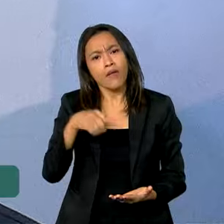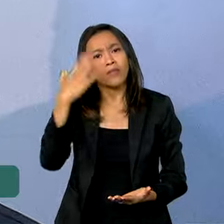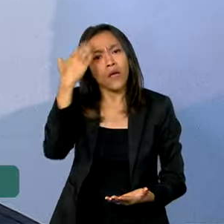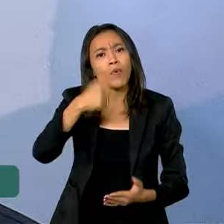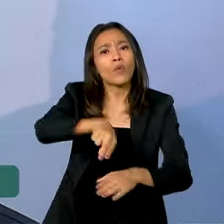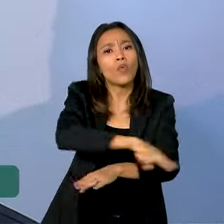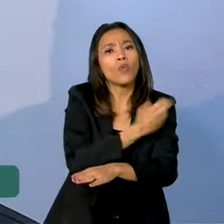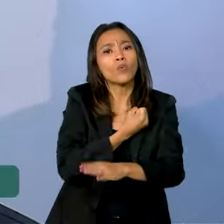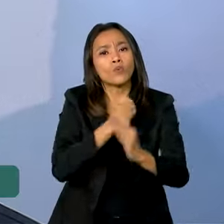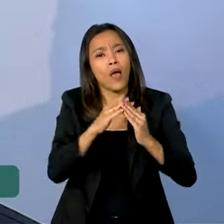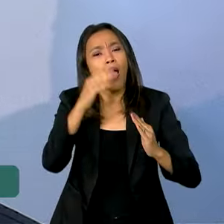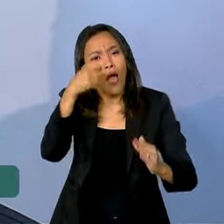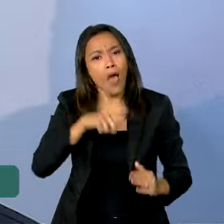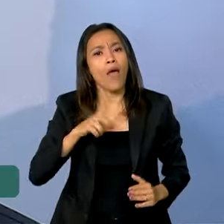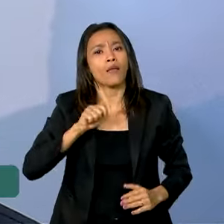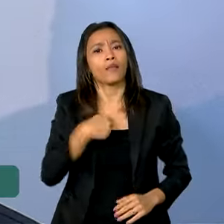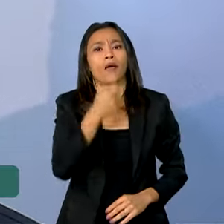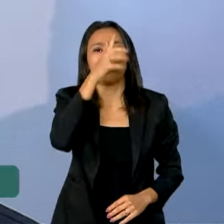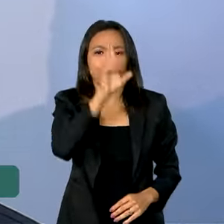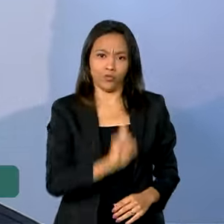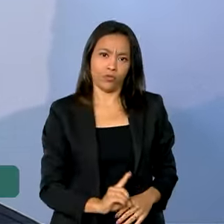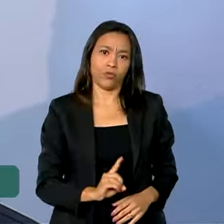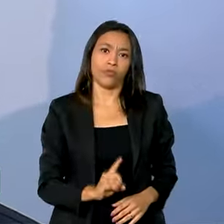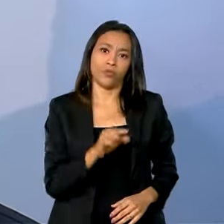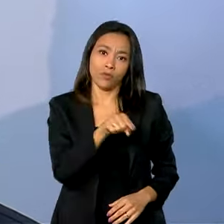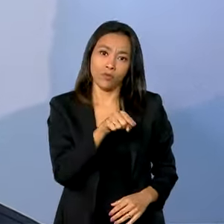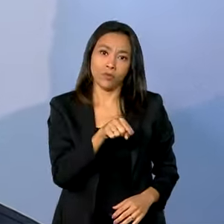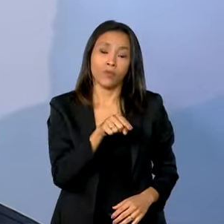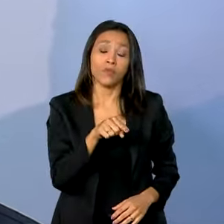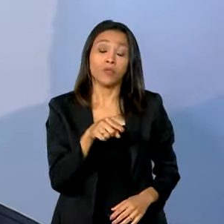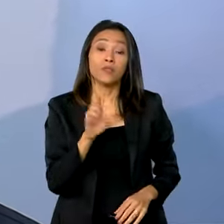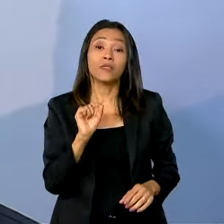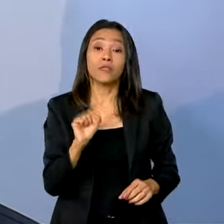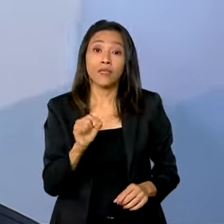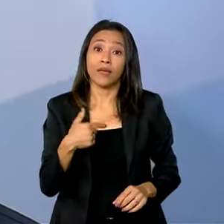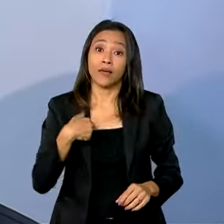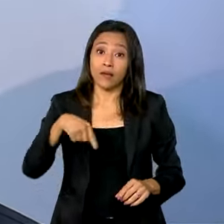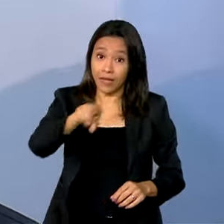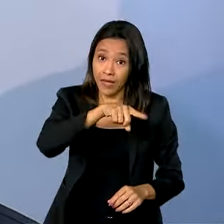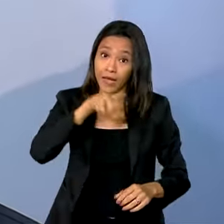participar das pesquisas e dos censos e de fazer parte do retrato nacional.